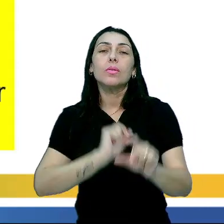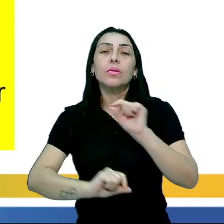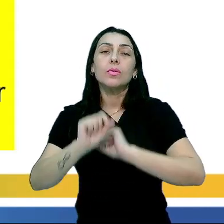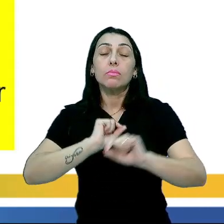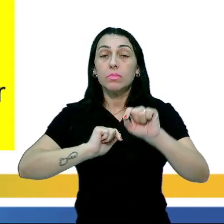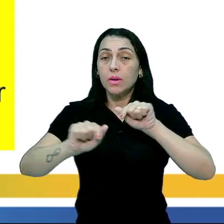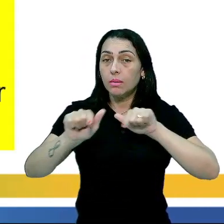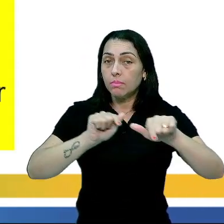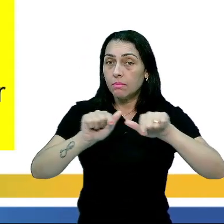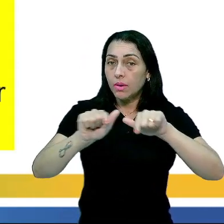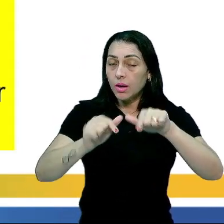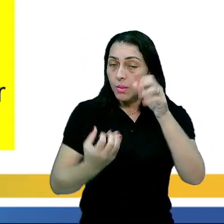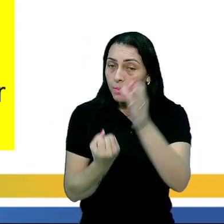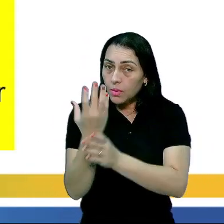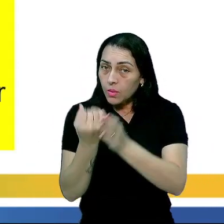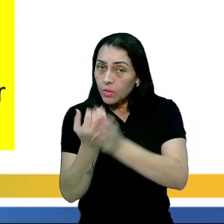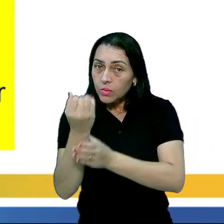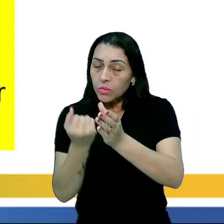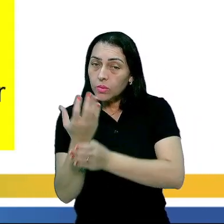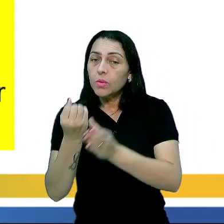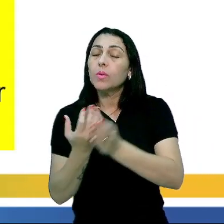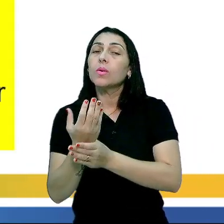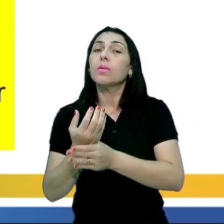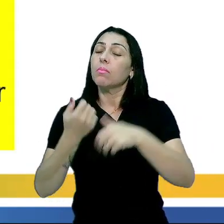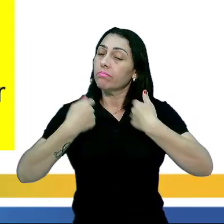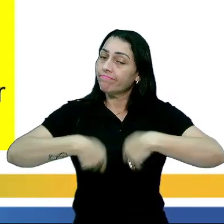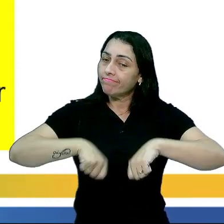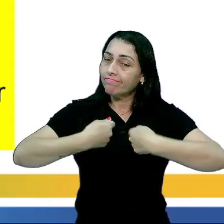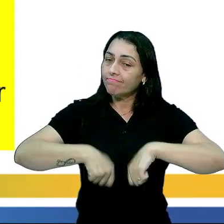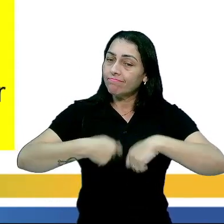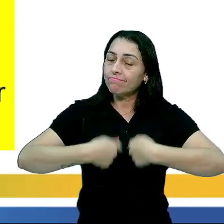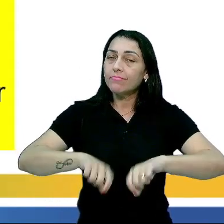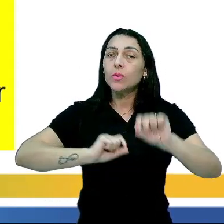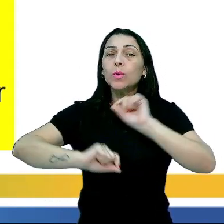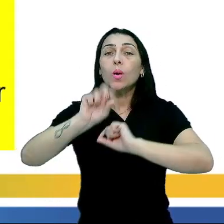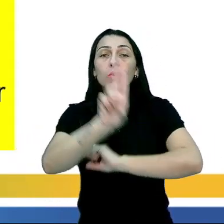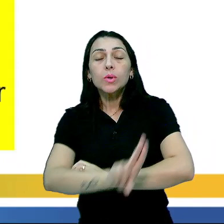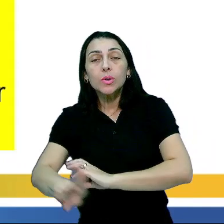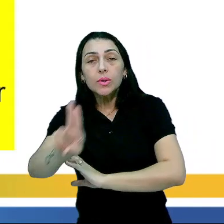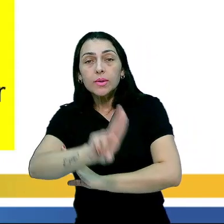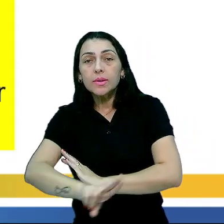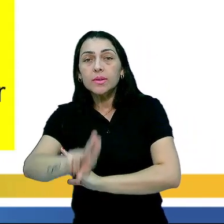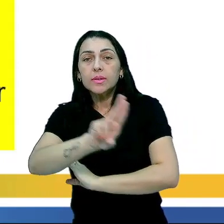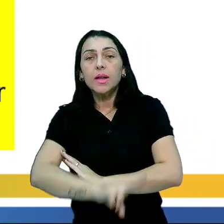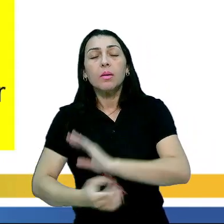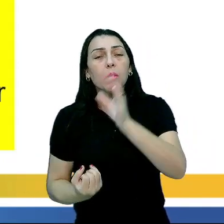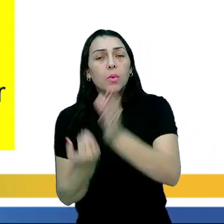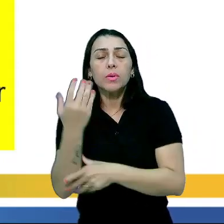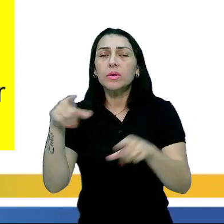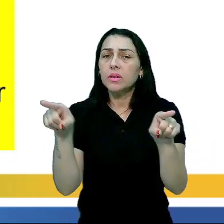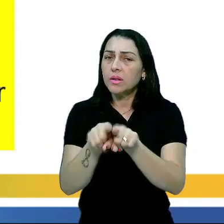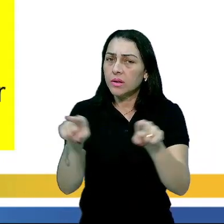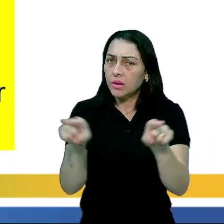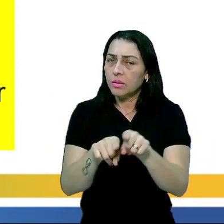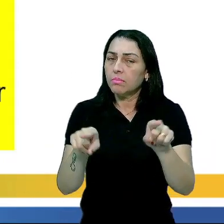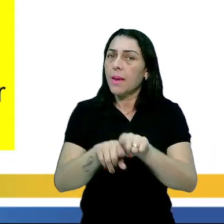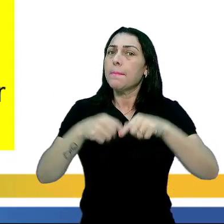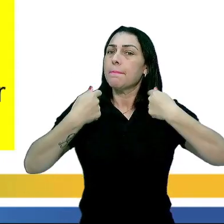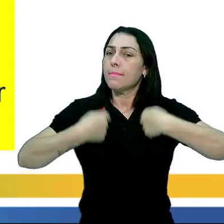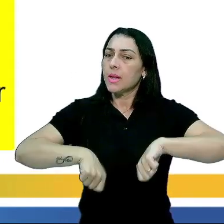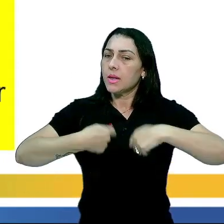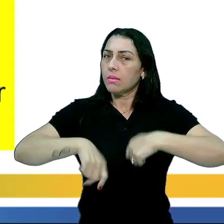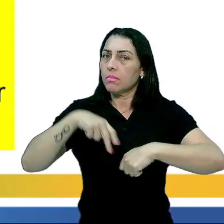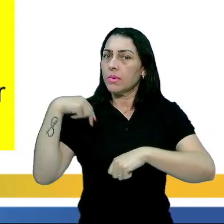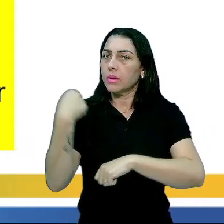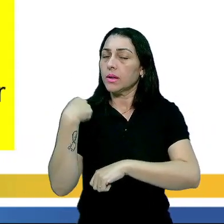o trabalho que produz para suprir necessidades, ele é utilizado para produzir também necessidades para